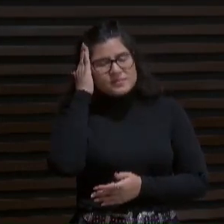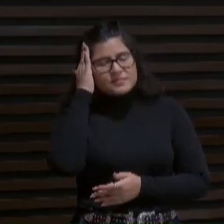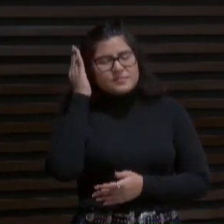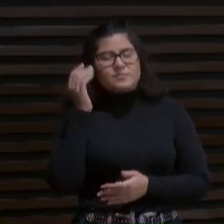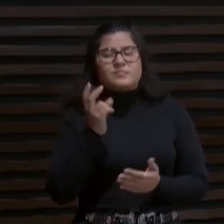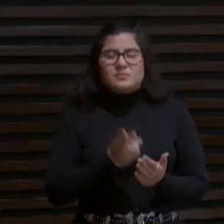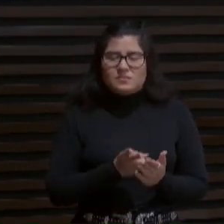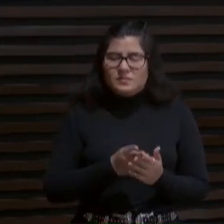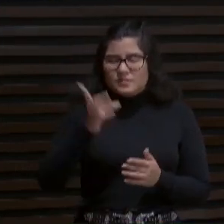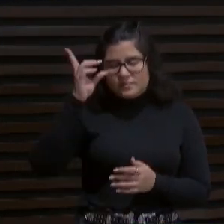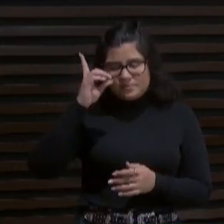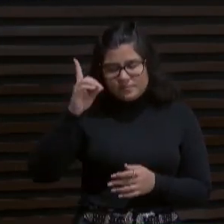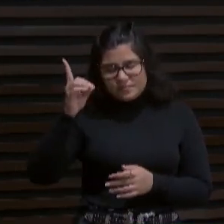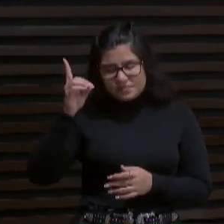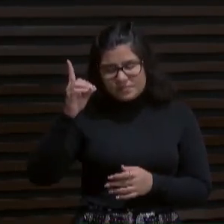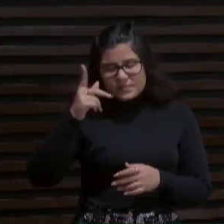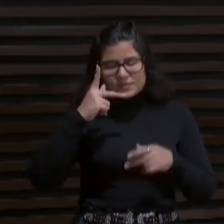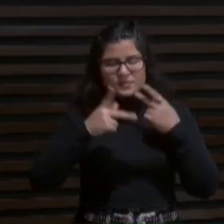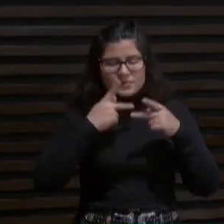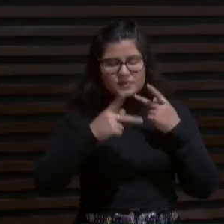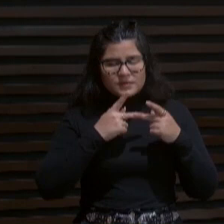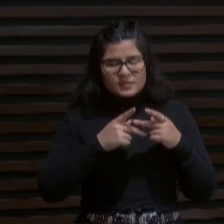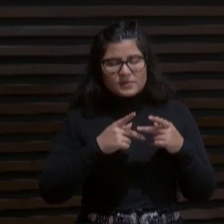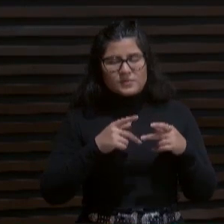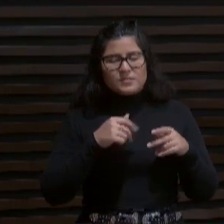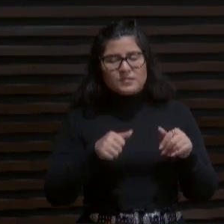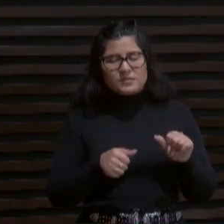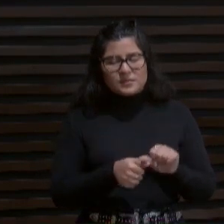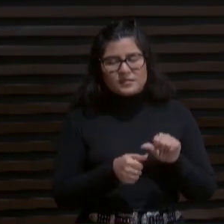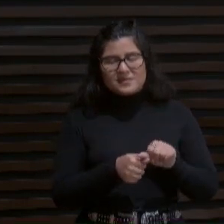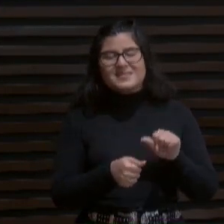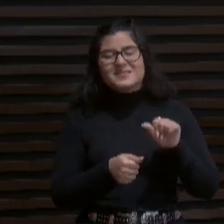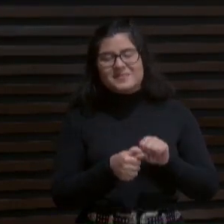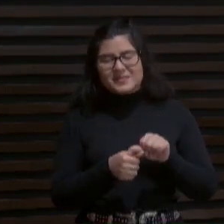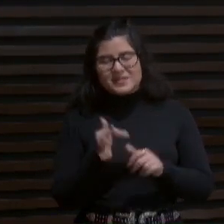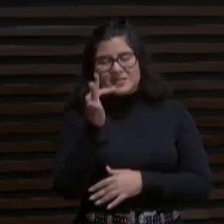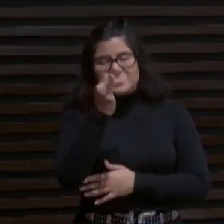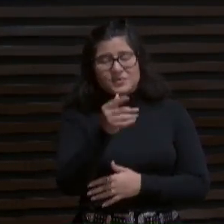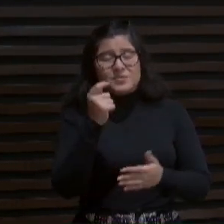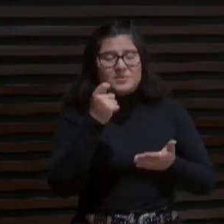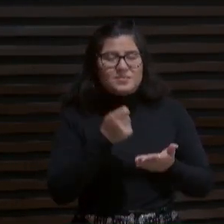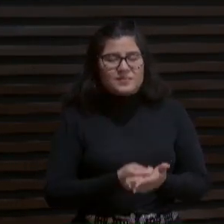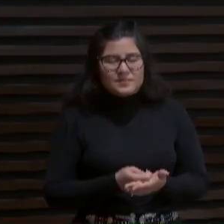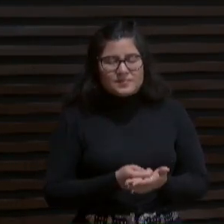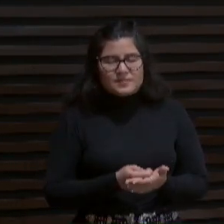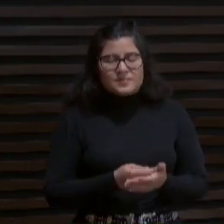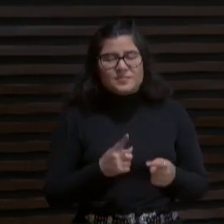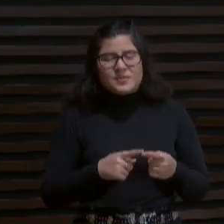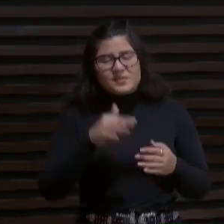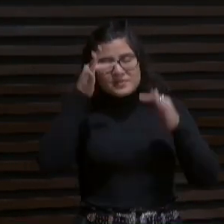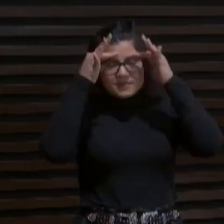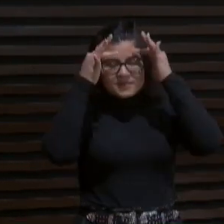o mesmo Deus que falou e fez, fará, cumprirá, porque é fiel